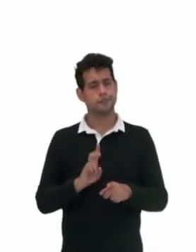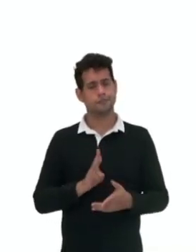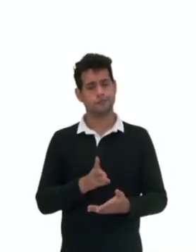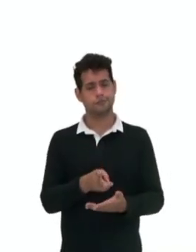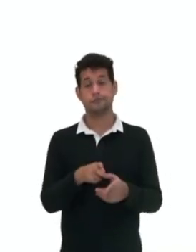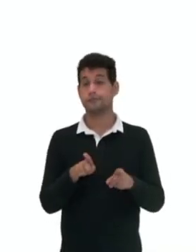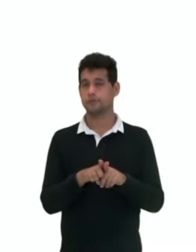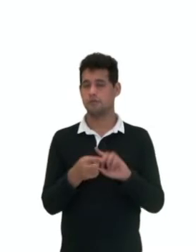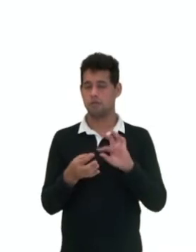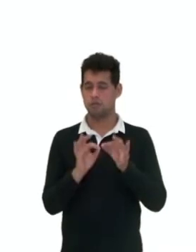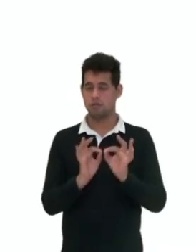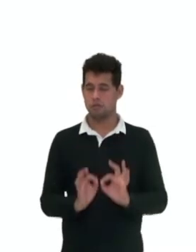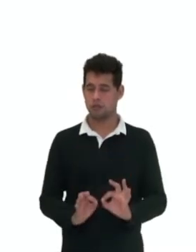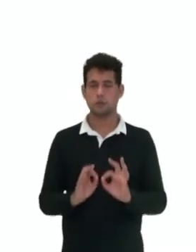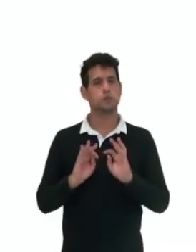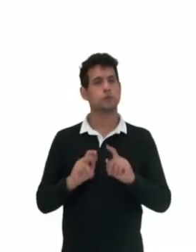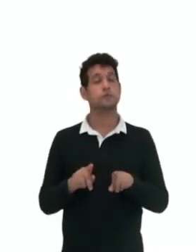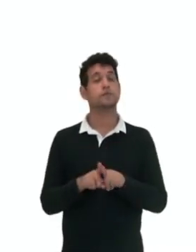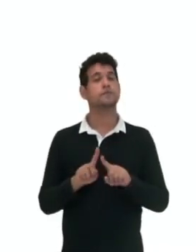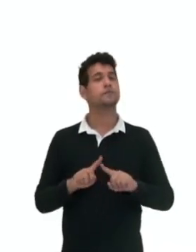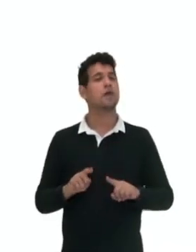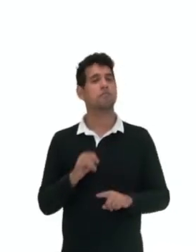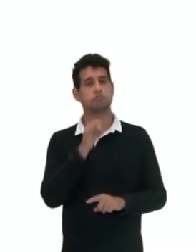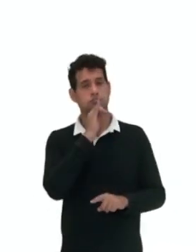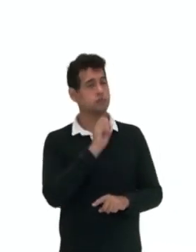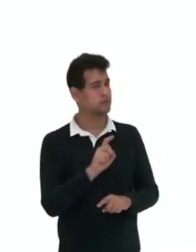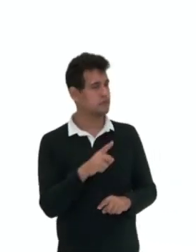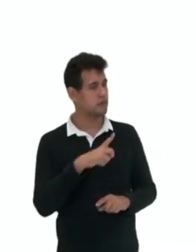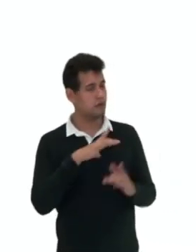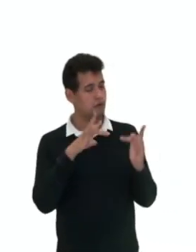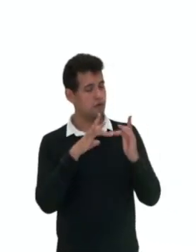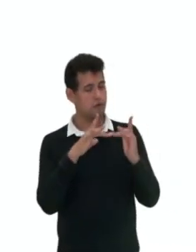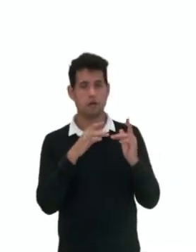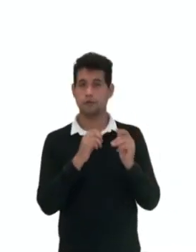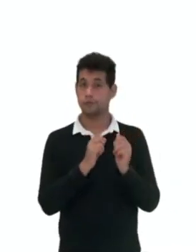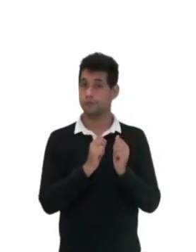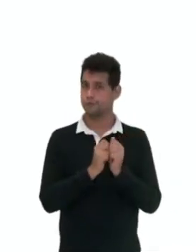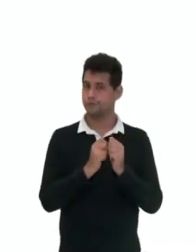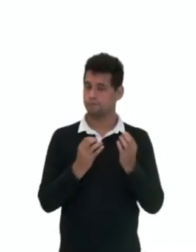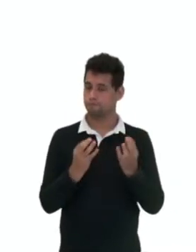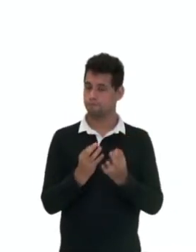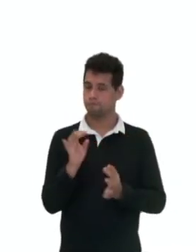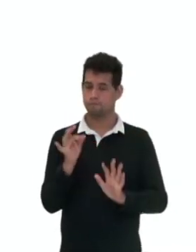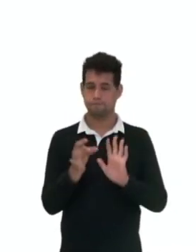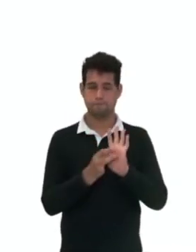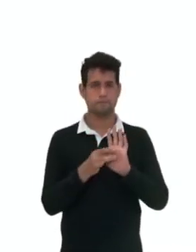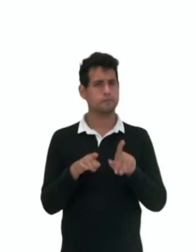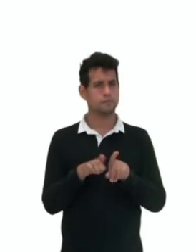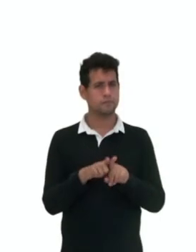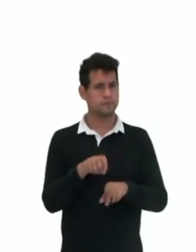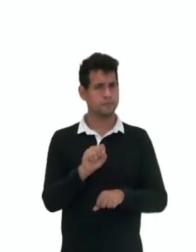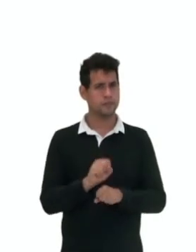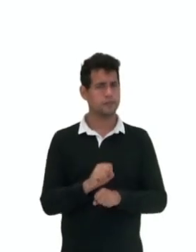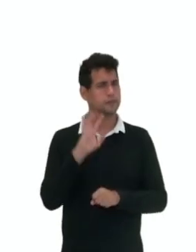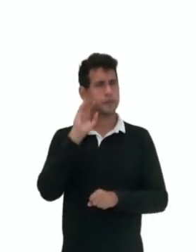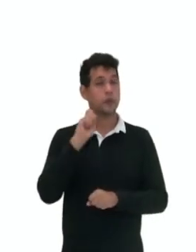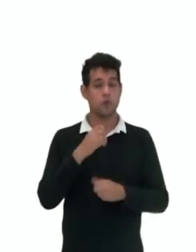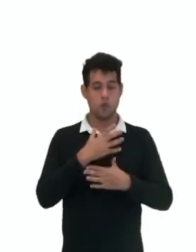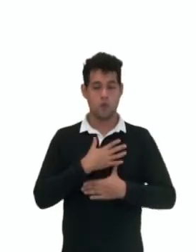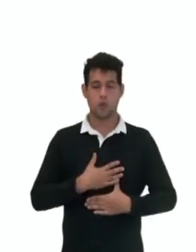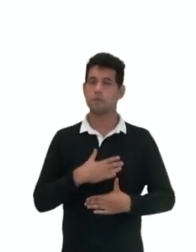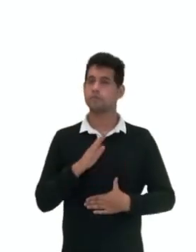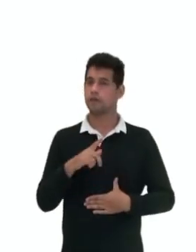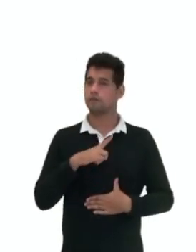todo modelado, né? Mas se você entra em contato com esse organismo verdadeiro, com esse micro-organismo verdadeiro, o teu corpo já tem